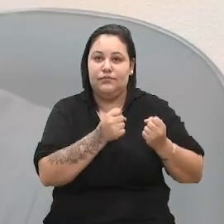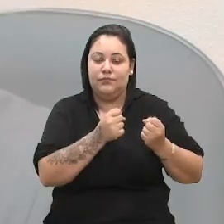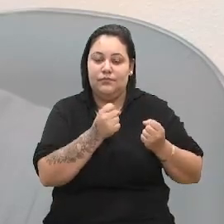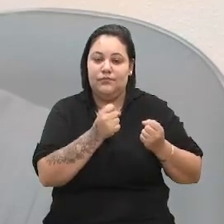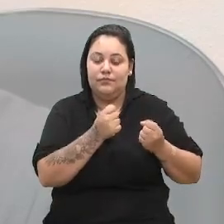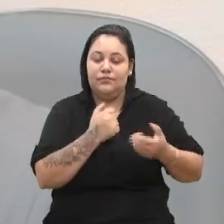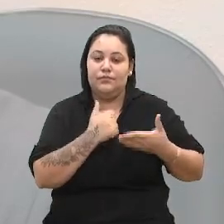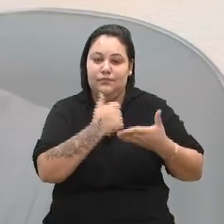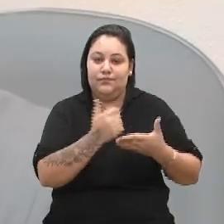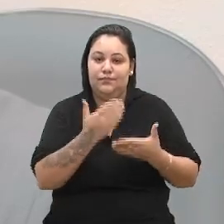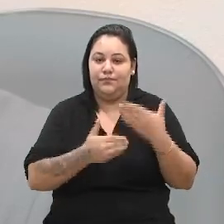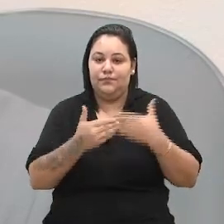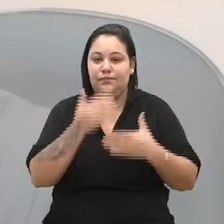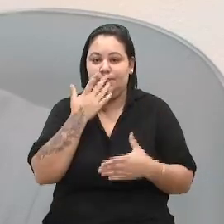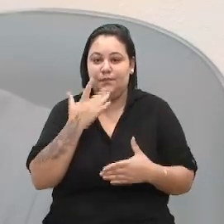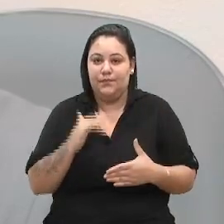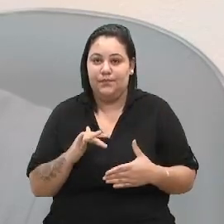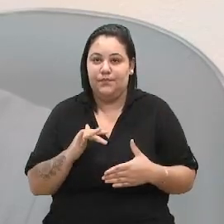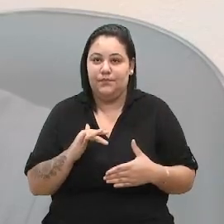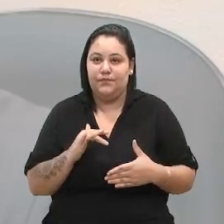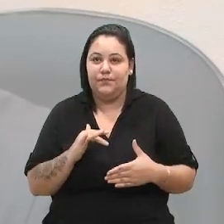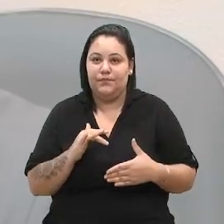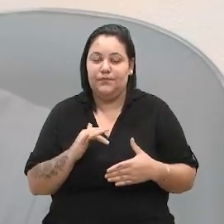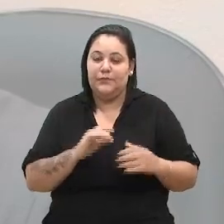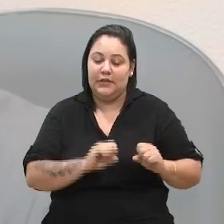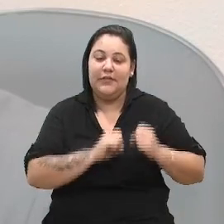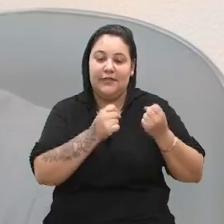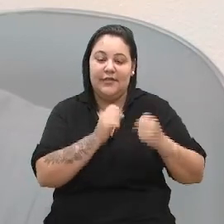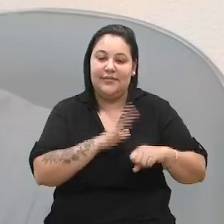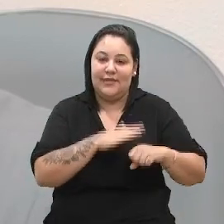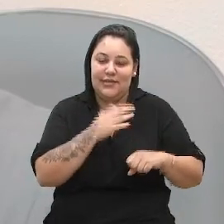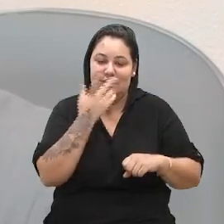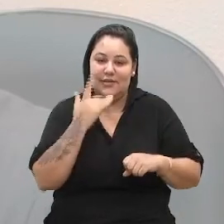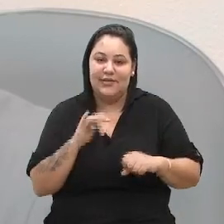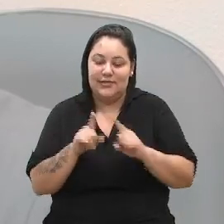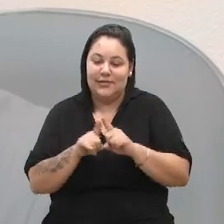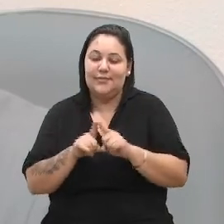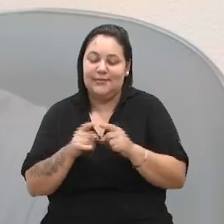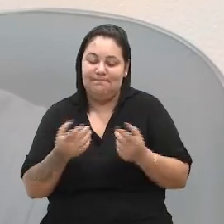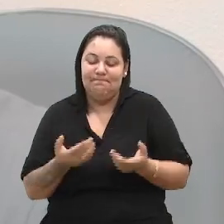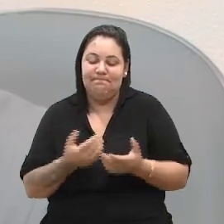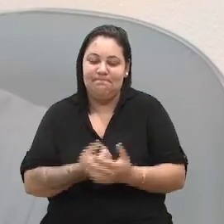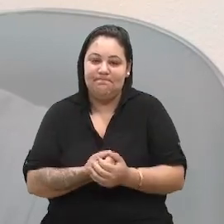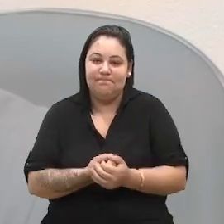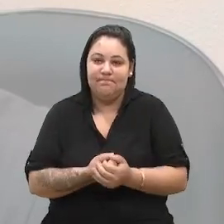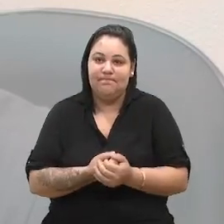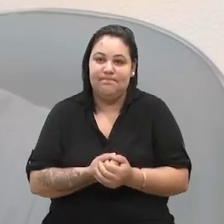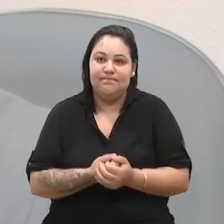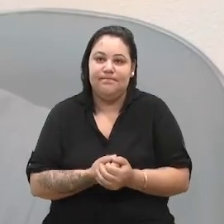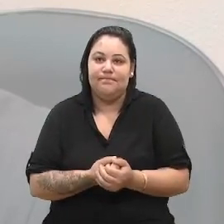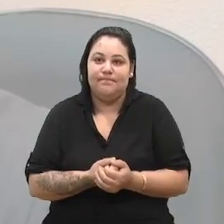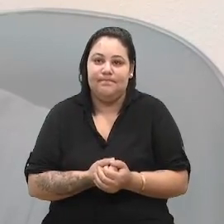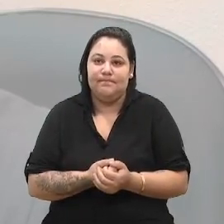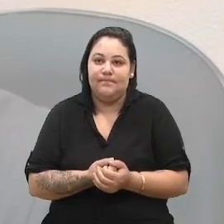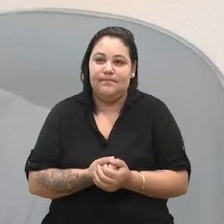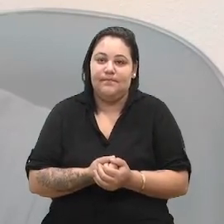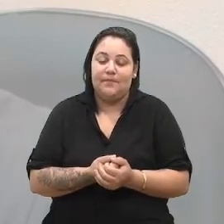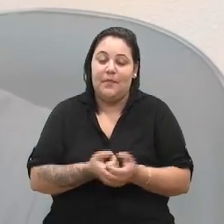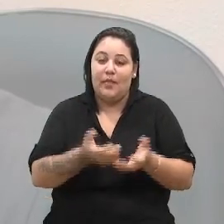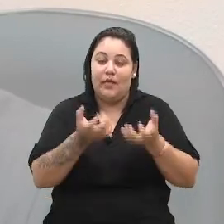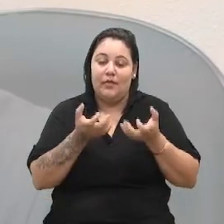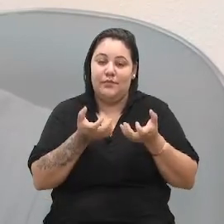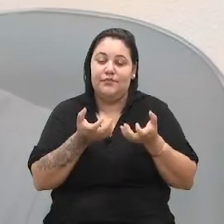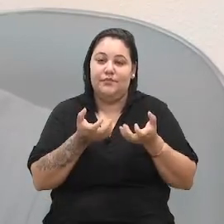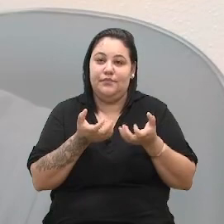crianças, e defendem muito mais crianças que essas que estão aqui, né, Aline? Eu quero primeiro elogiar o vereador